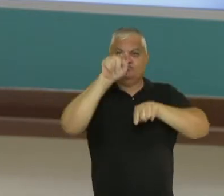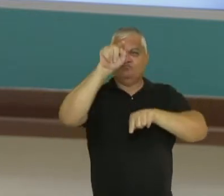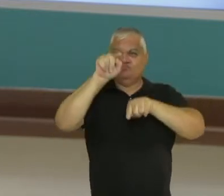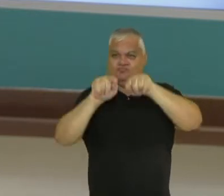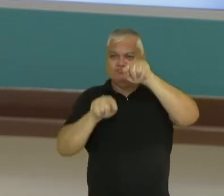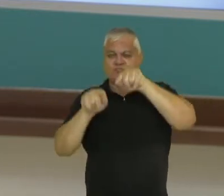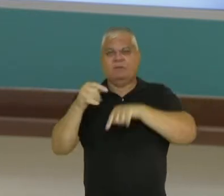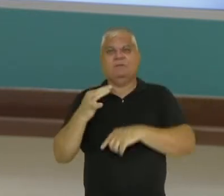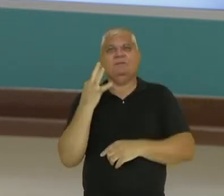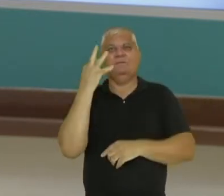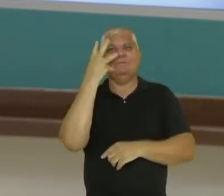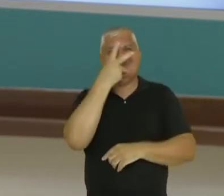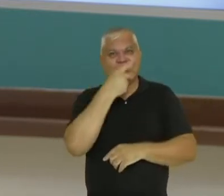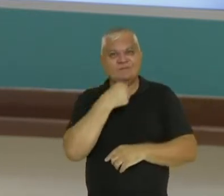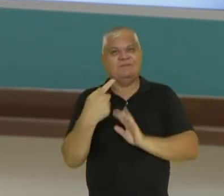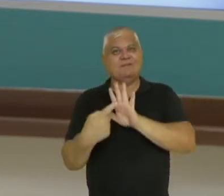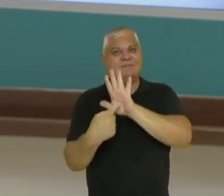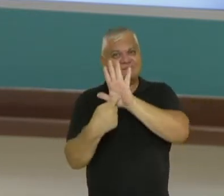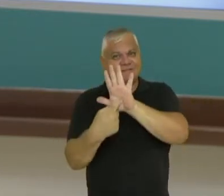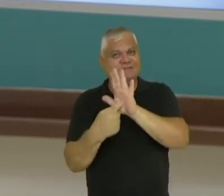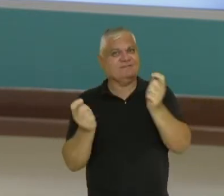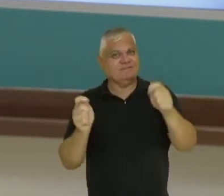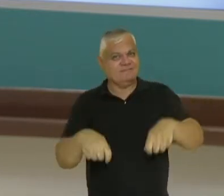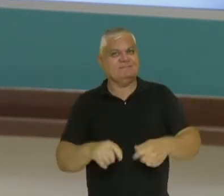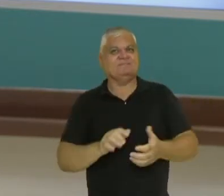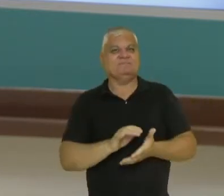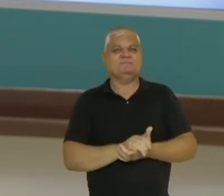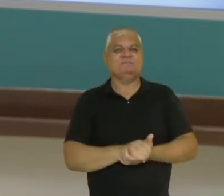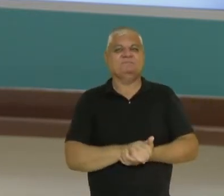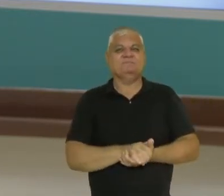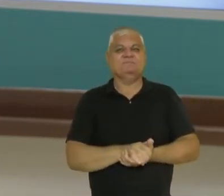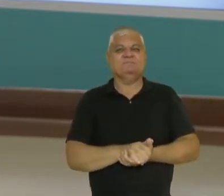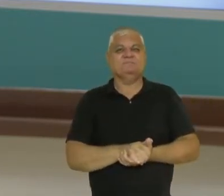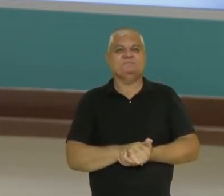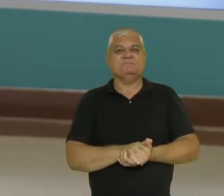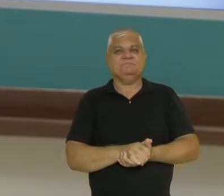mais bonita a sua apresentação desses valores.